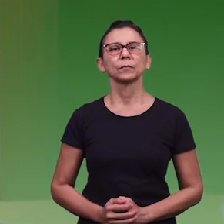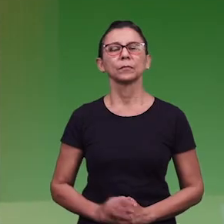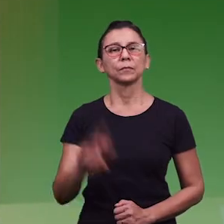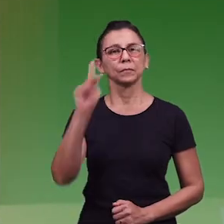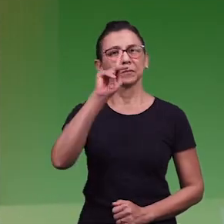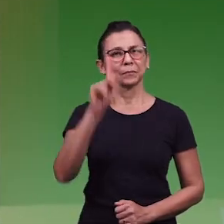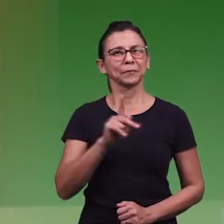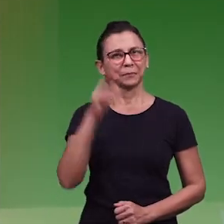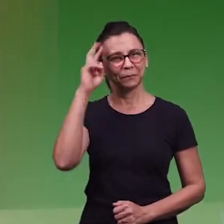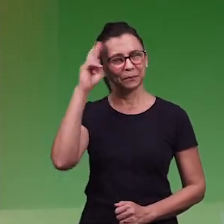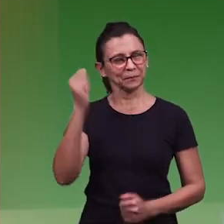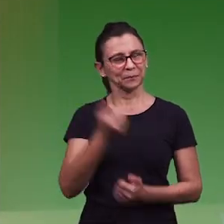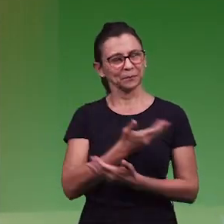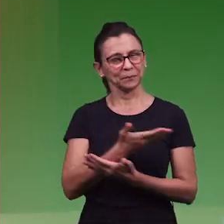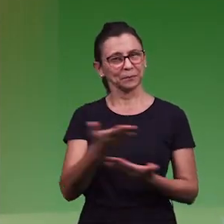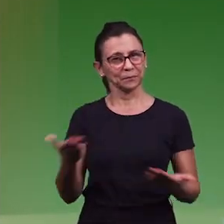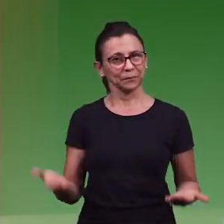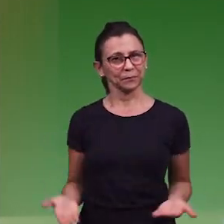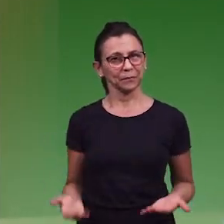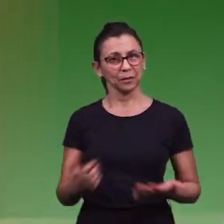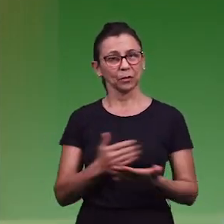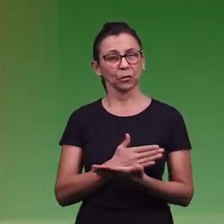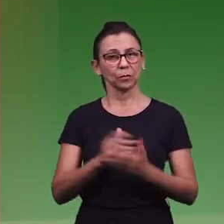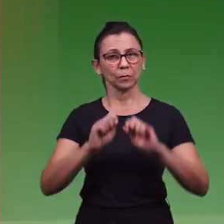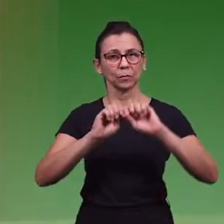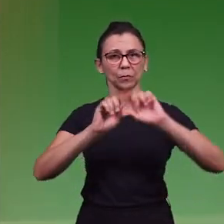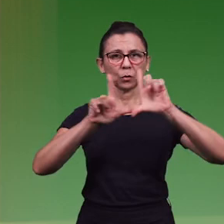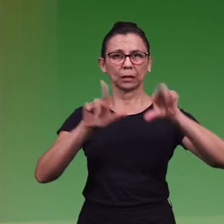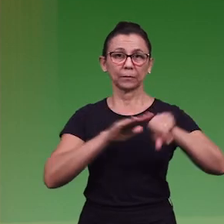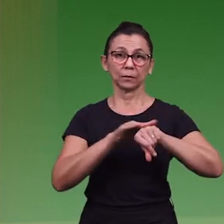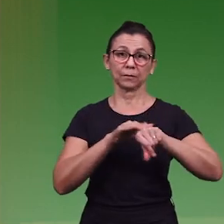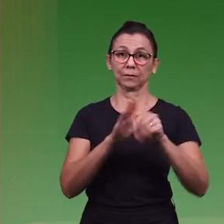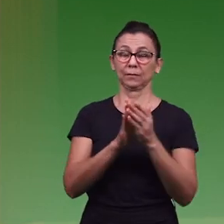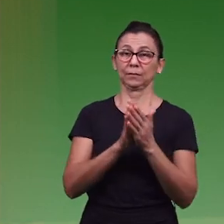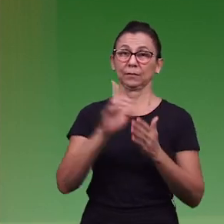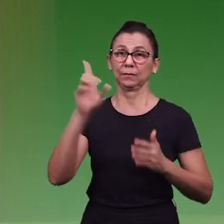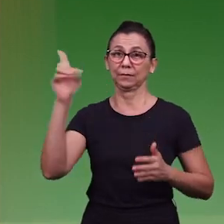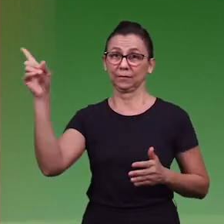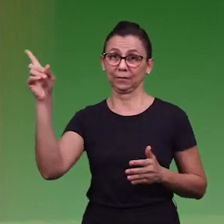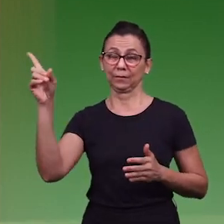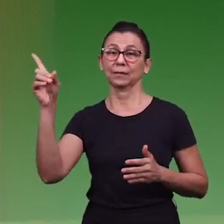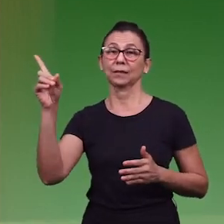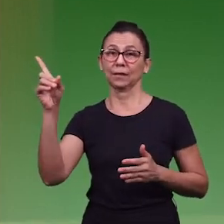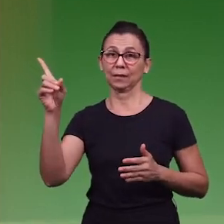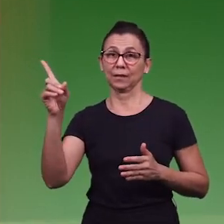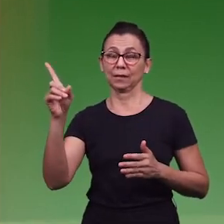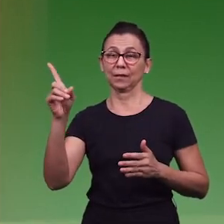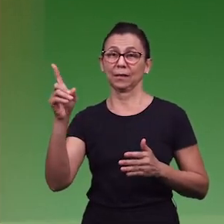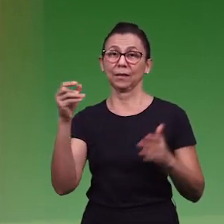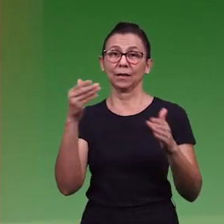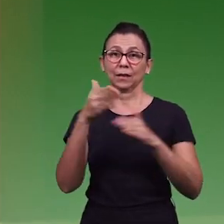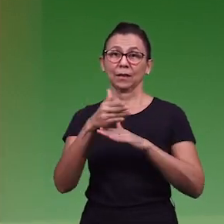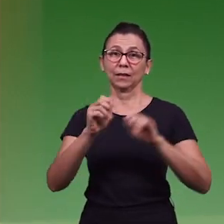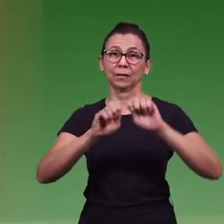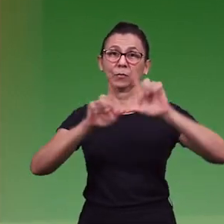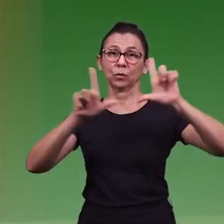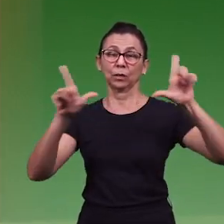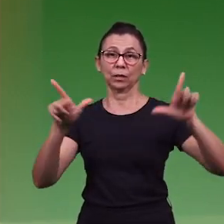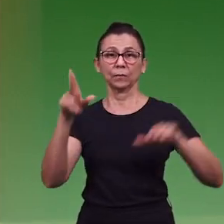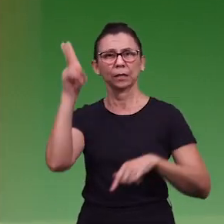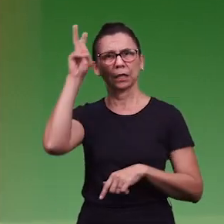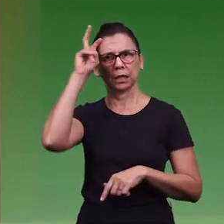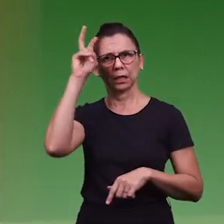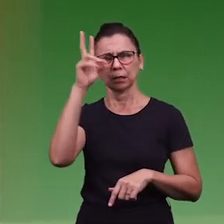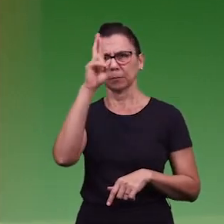Irmãos, a paz do Senhor. Estamos começando mais uma edição do programa Conversas Bíblicas, este programa que vai ao ar todas as